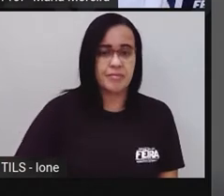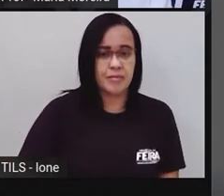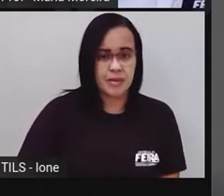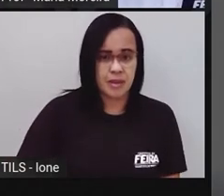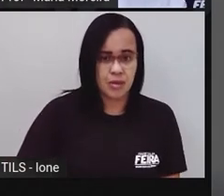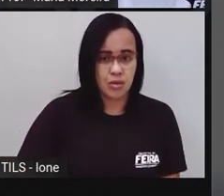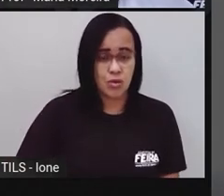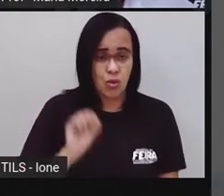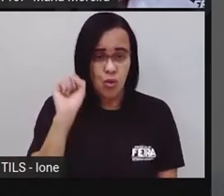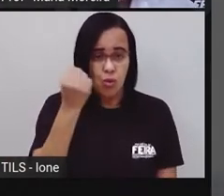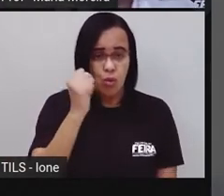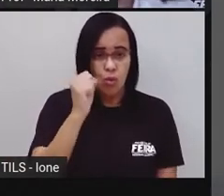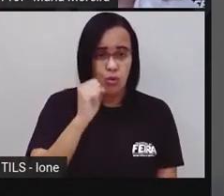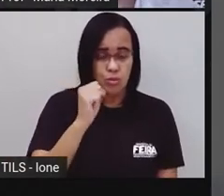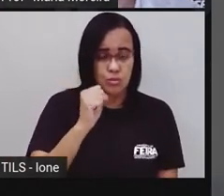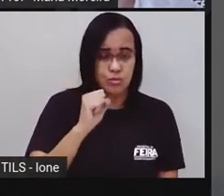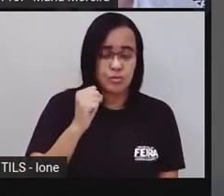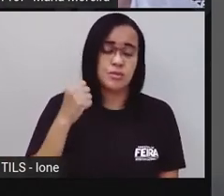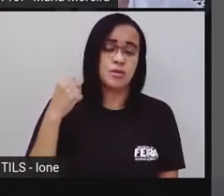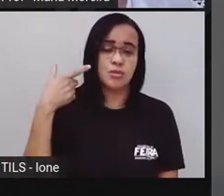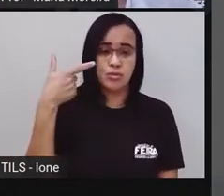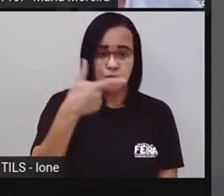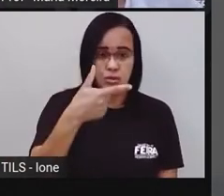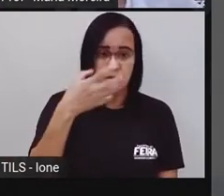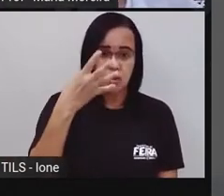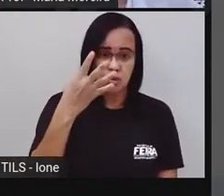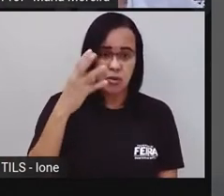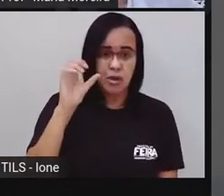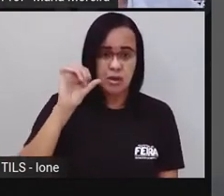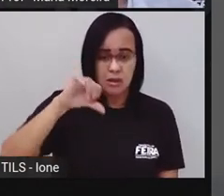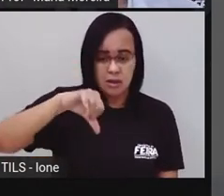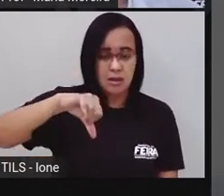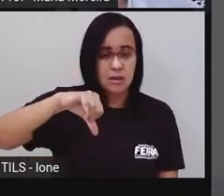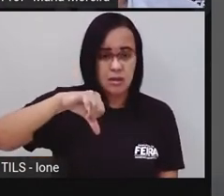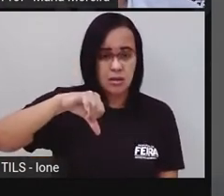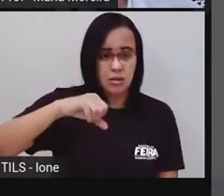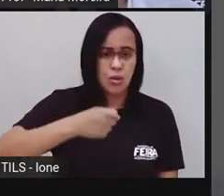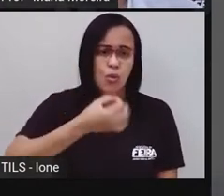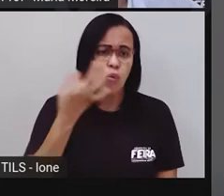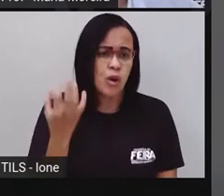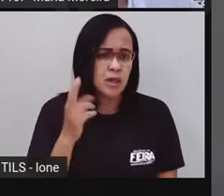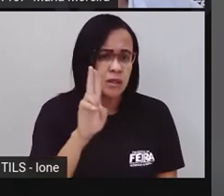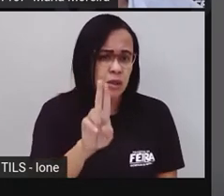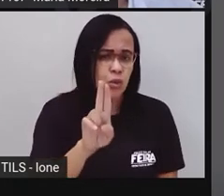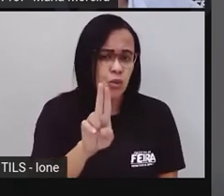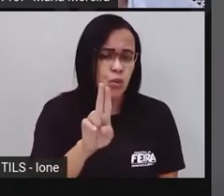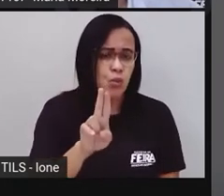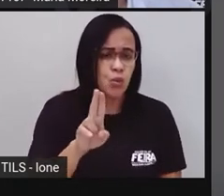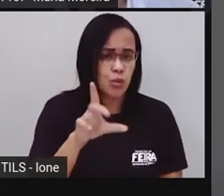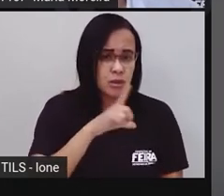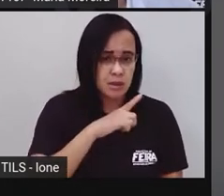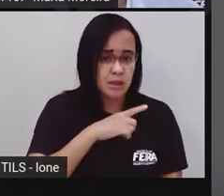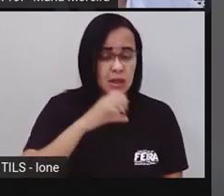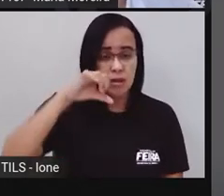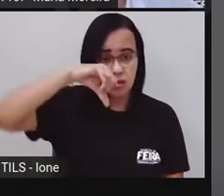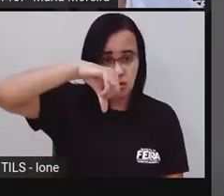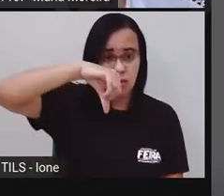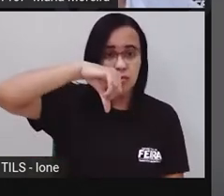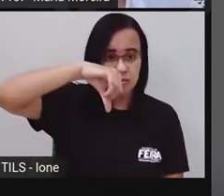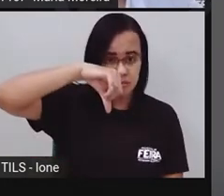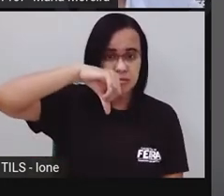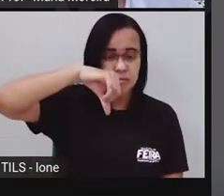número 8249 tá eu tenho Quantas unidades 9 unidades